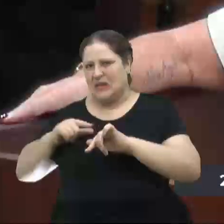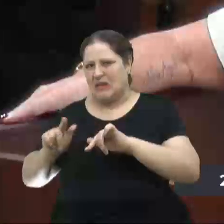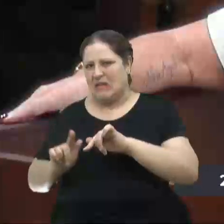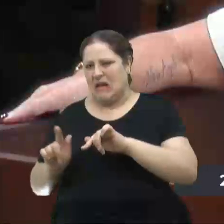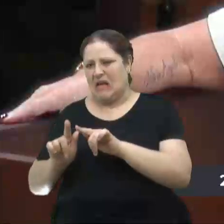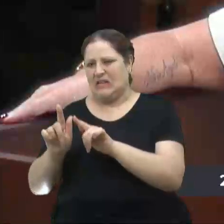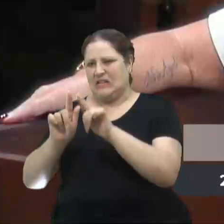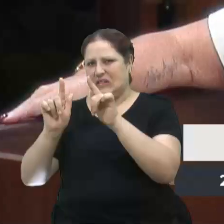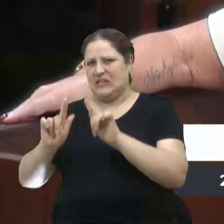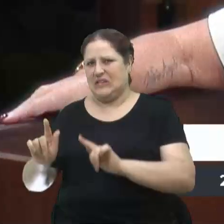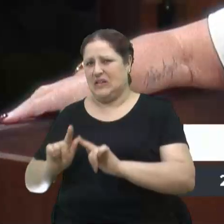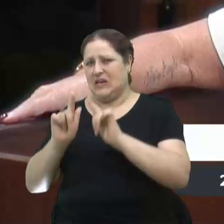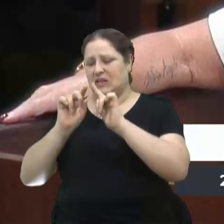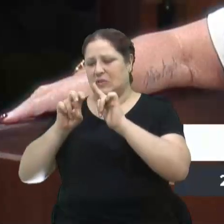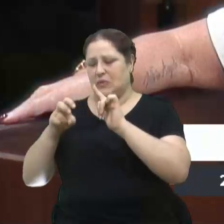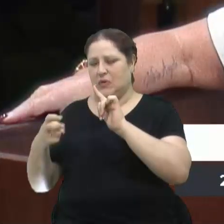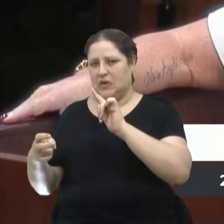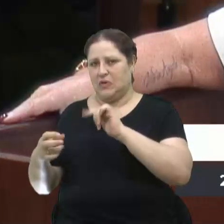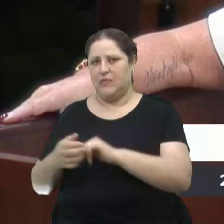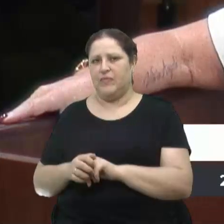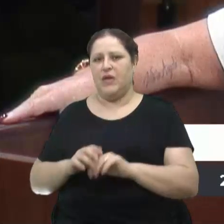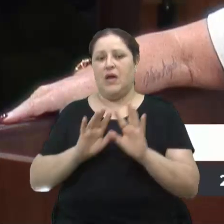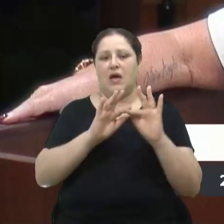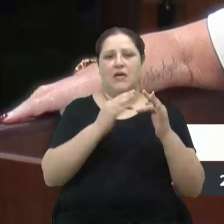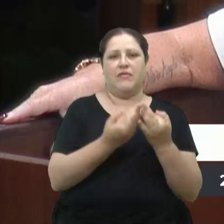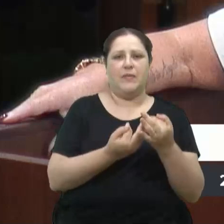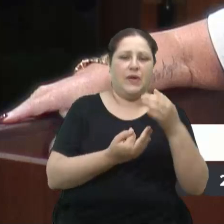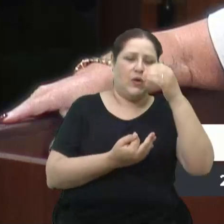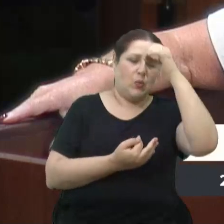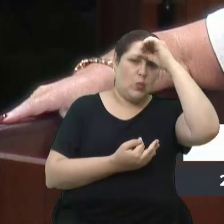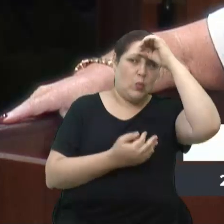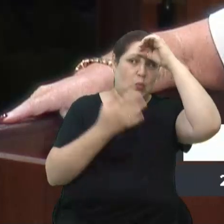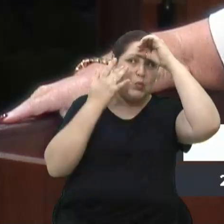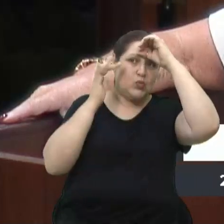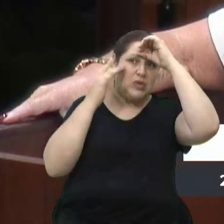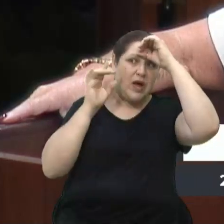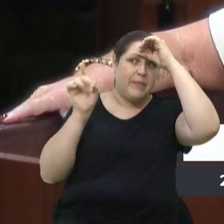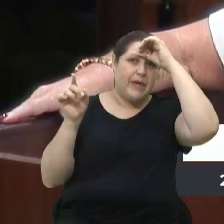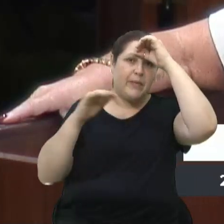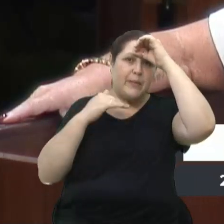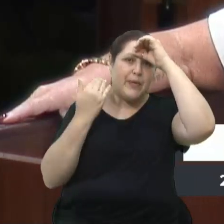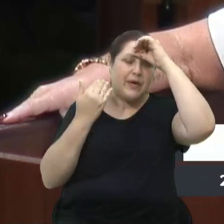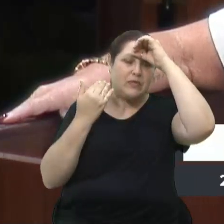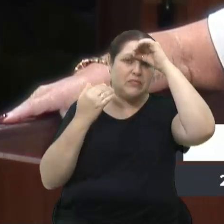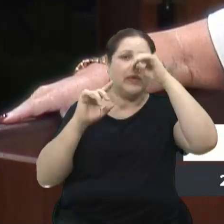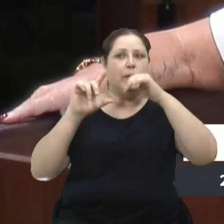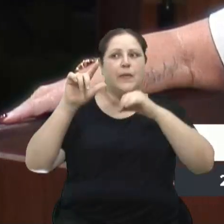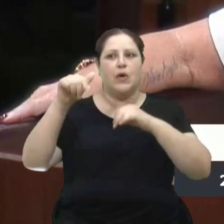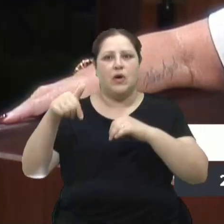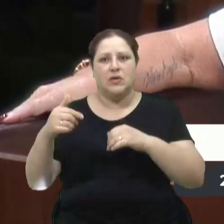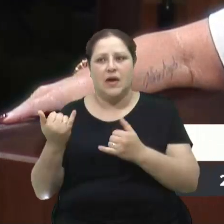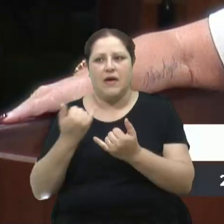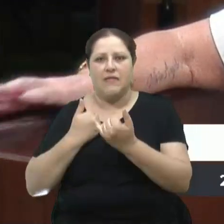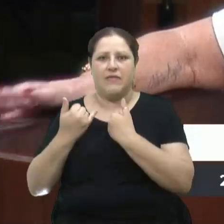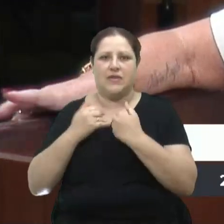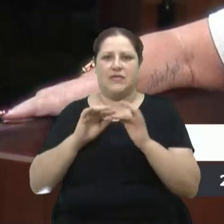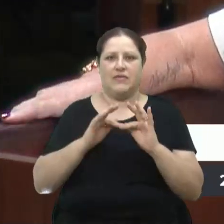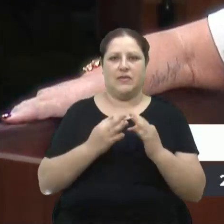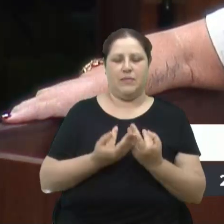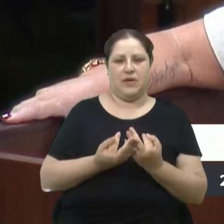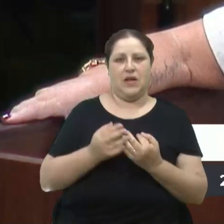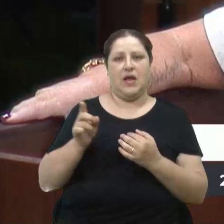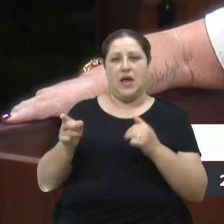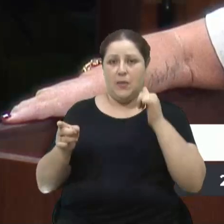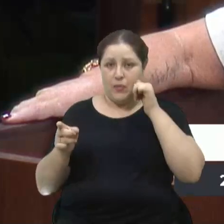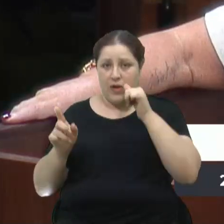nós, às vezes, lemos que Olga era esposa de Luiz Carlos Prestes. Ela foi muito